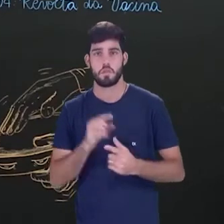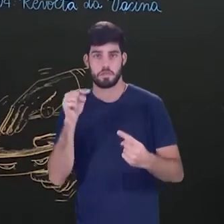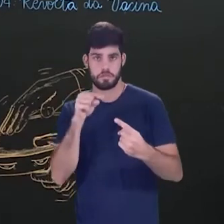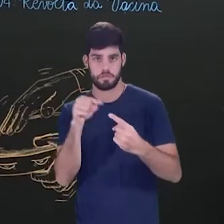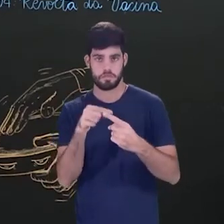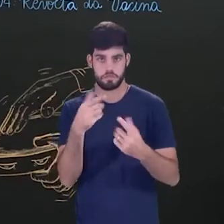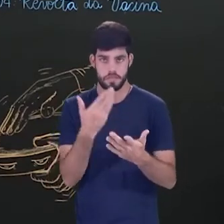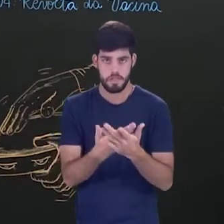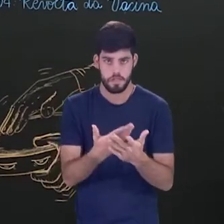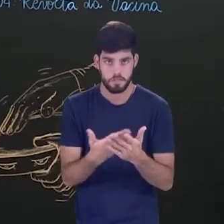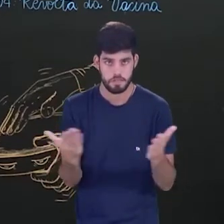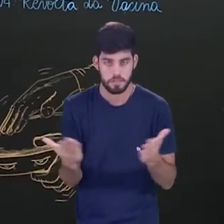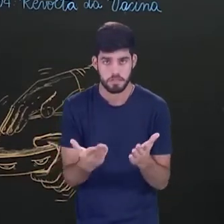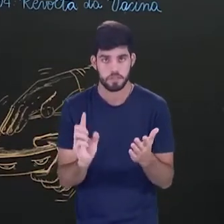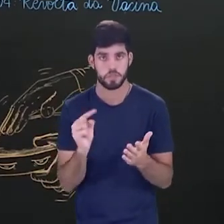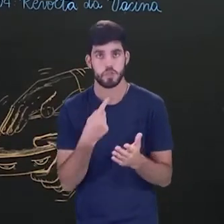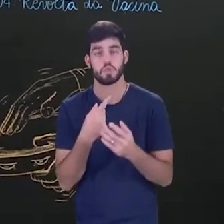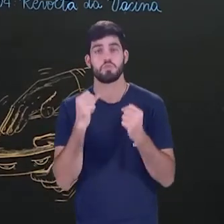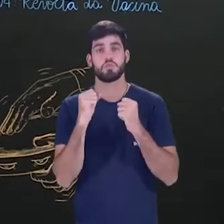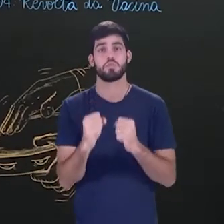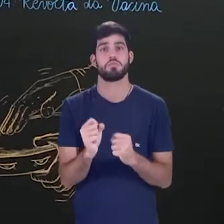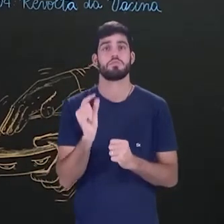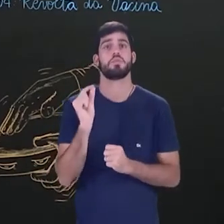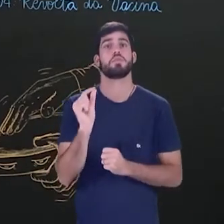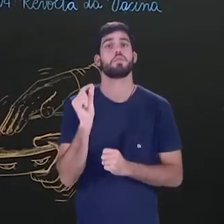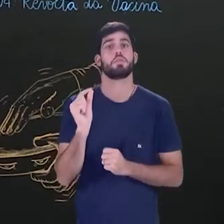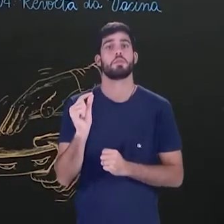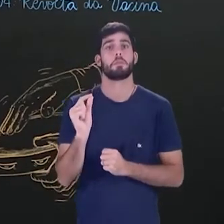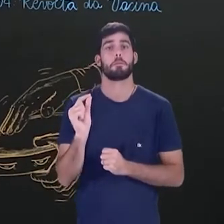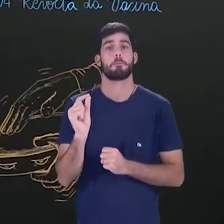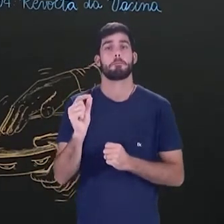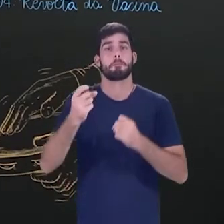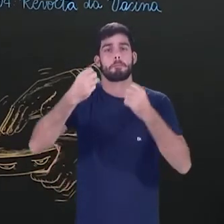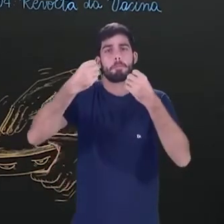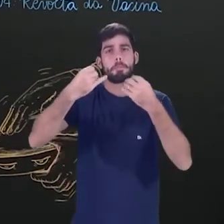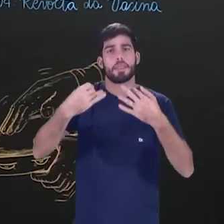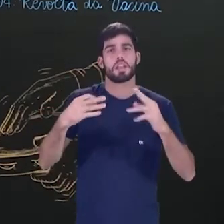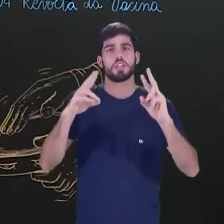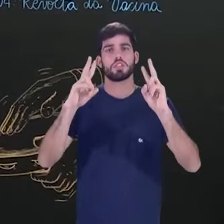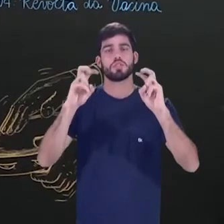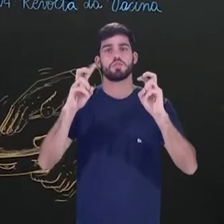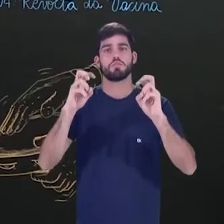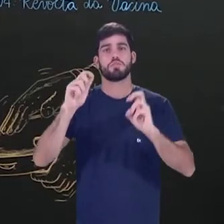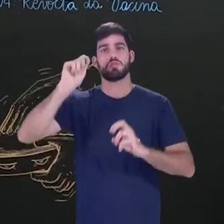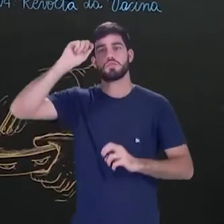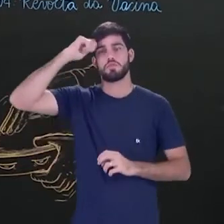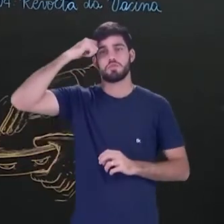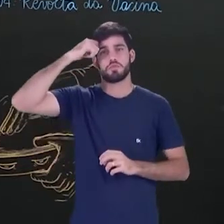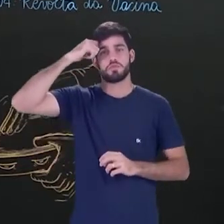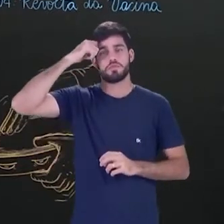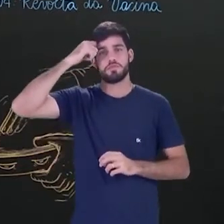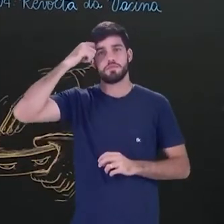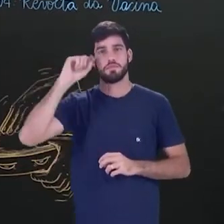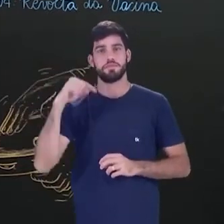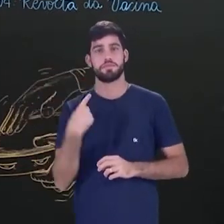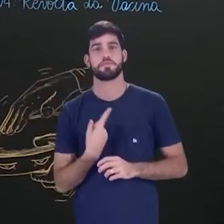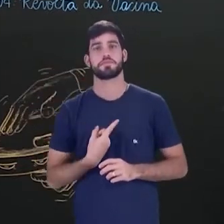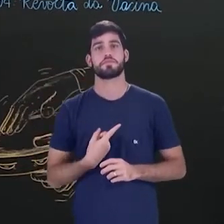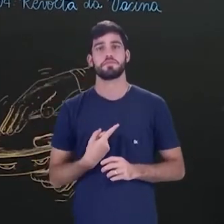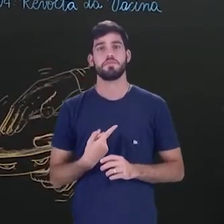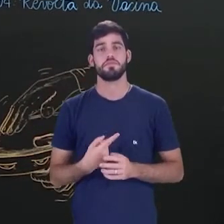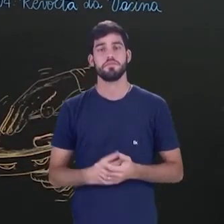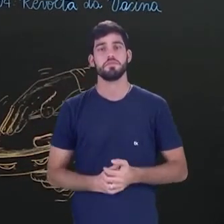hoje era que a gente pudesse falar dessa condição dos negros na pós-abolição para